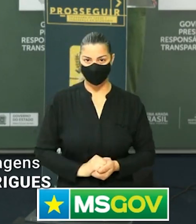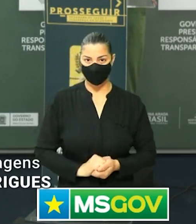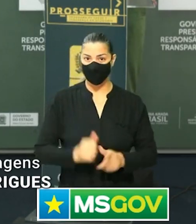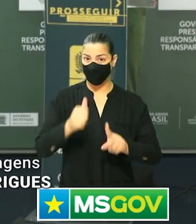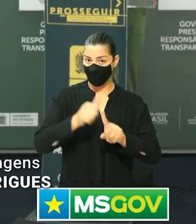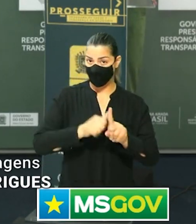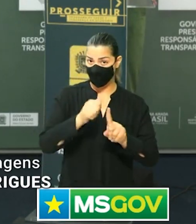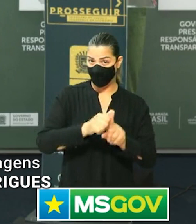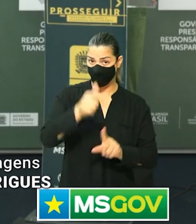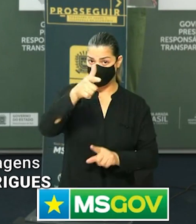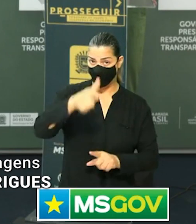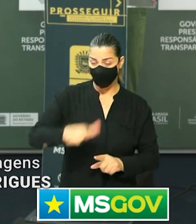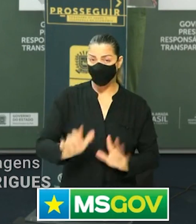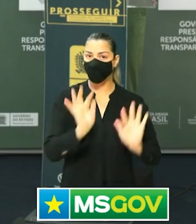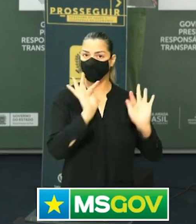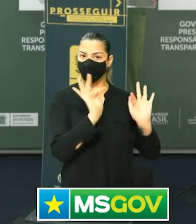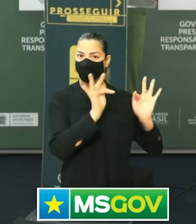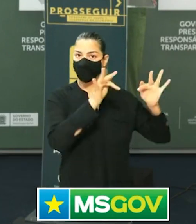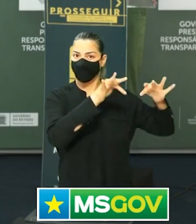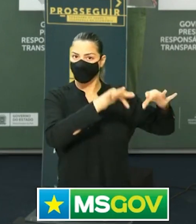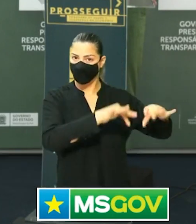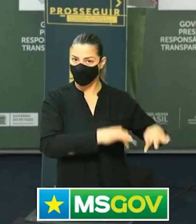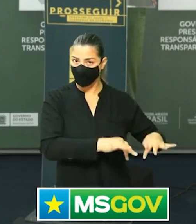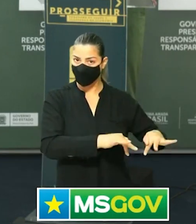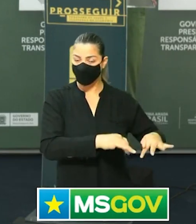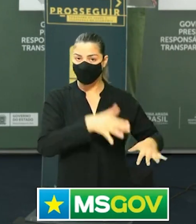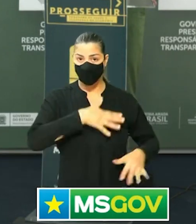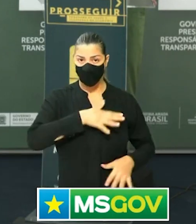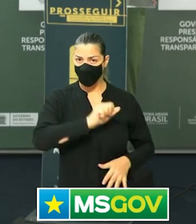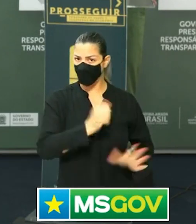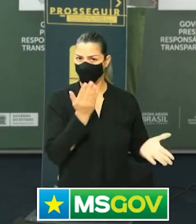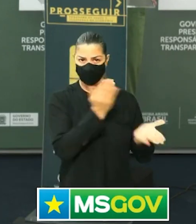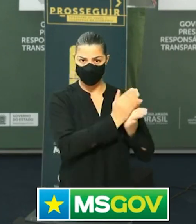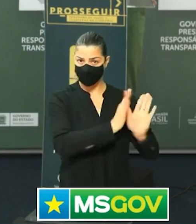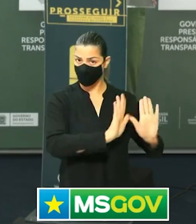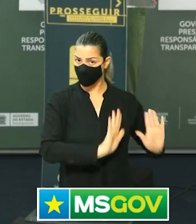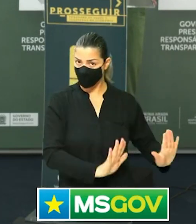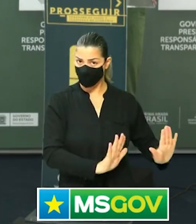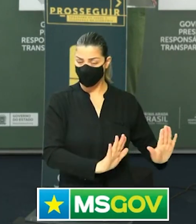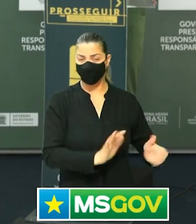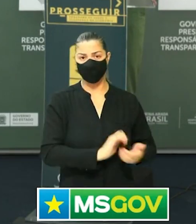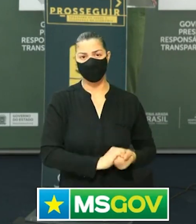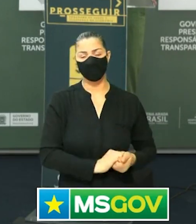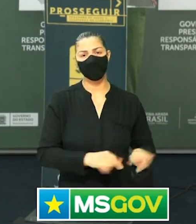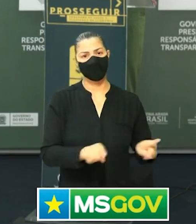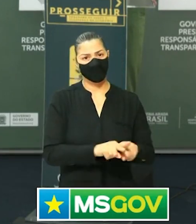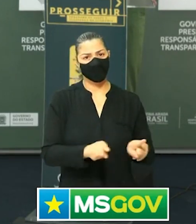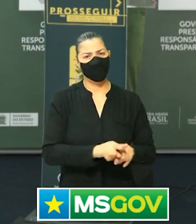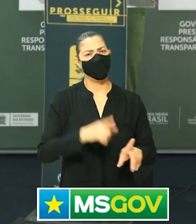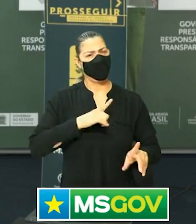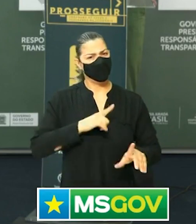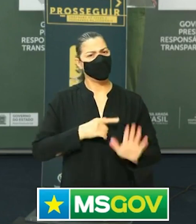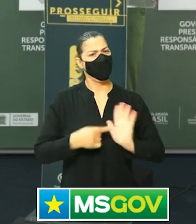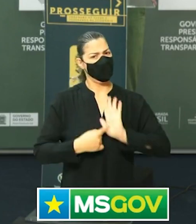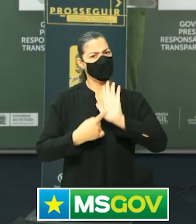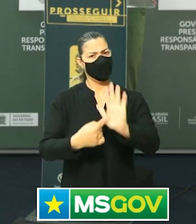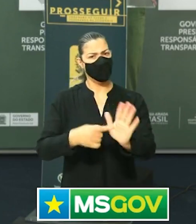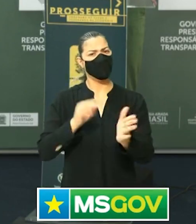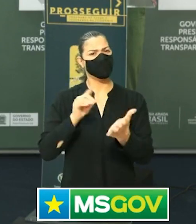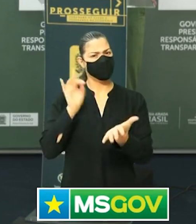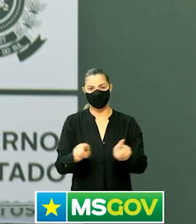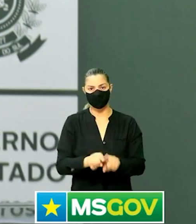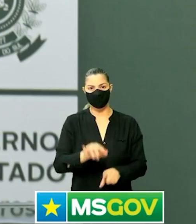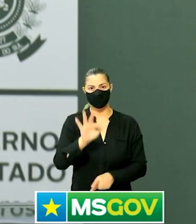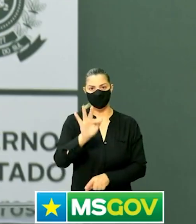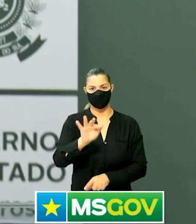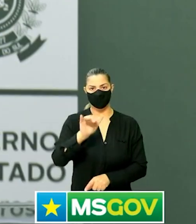quantitativo de vacinas e um novo lote com mais 40 mil doses da fazer e da Astra zeneca chega amanhã